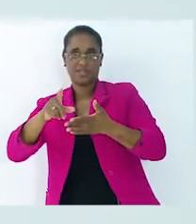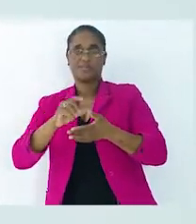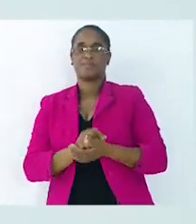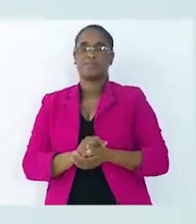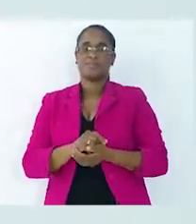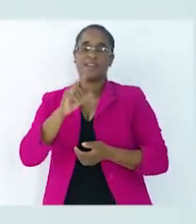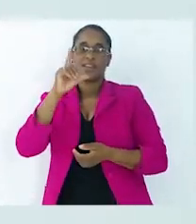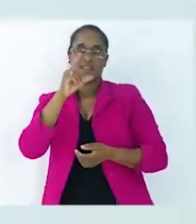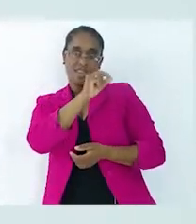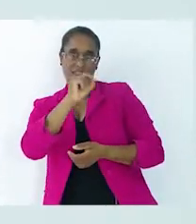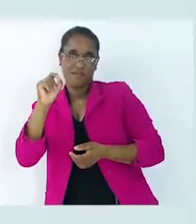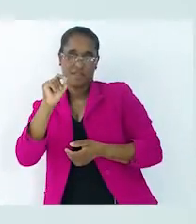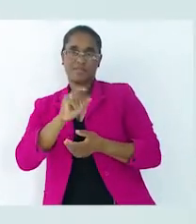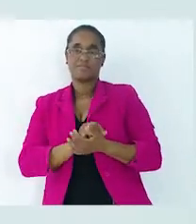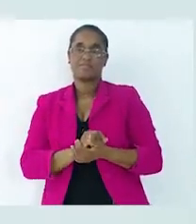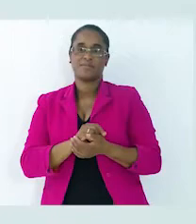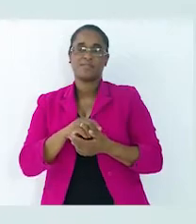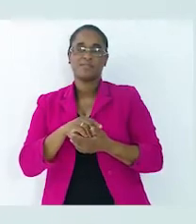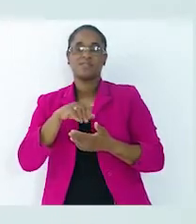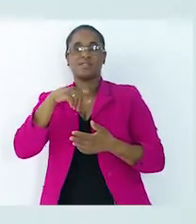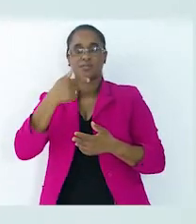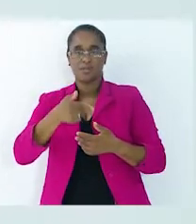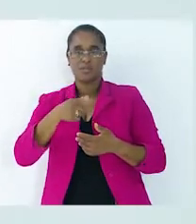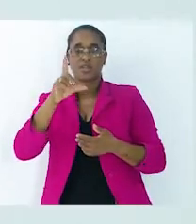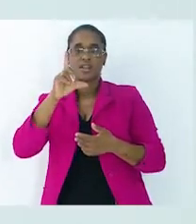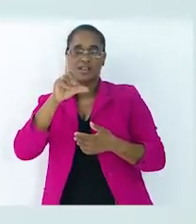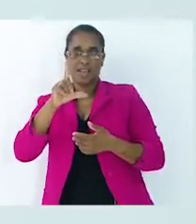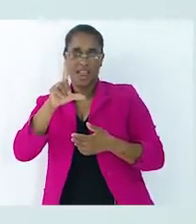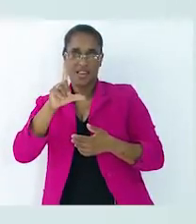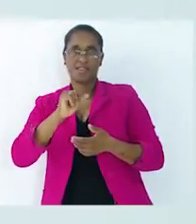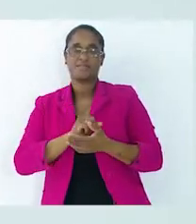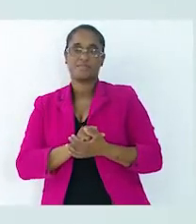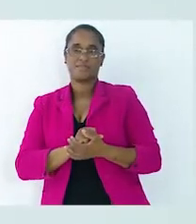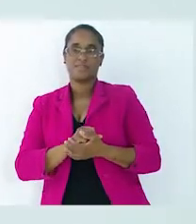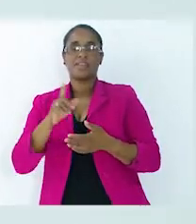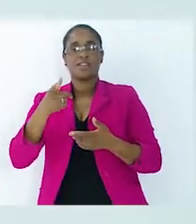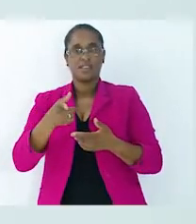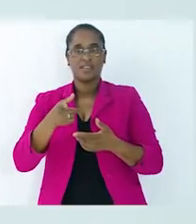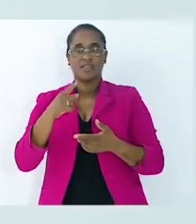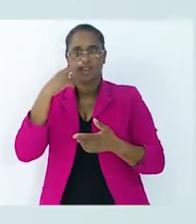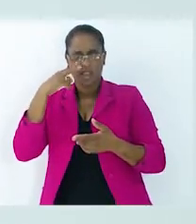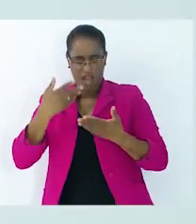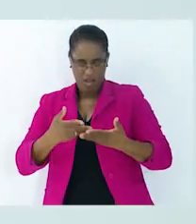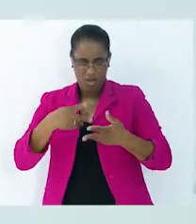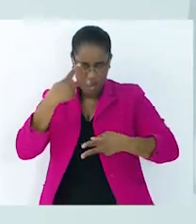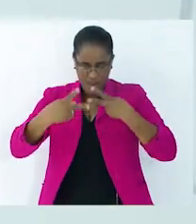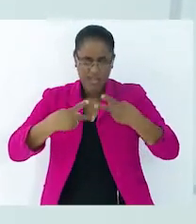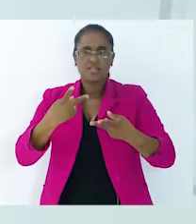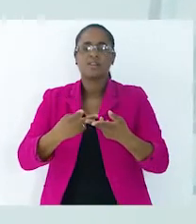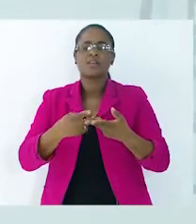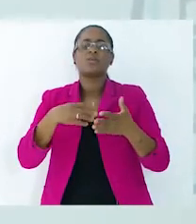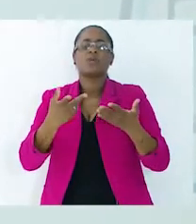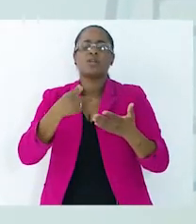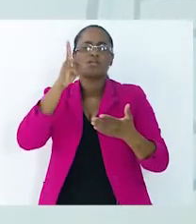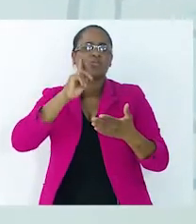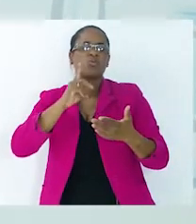acrescentas o hífen, puxas a letra L e vais agora analisar o género da